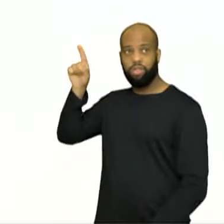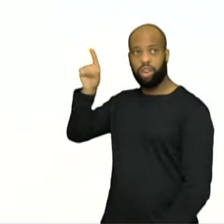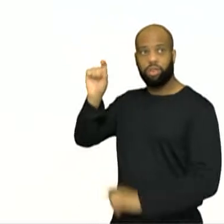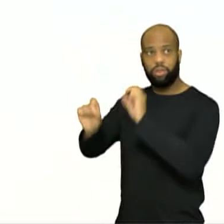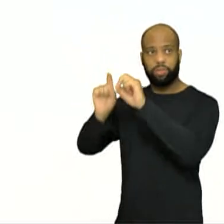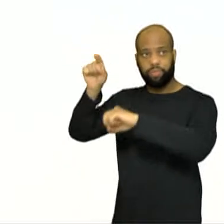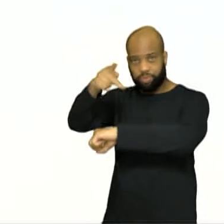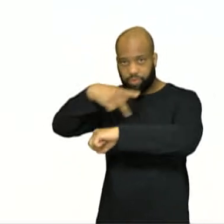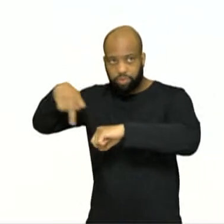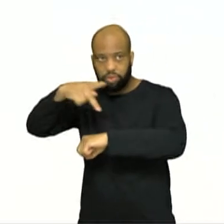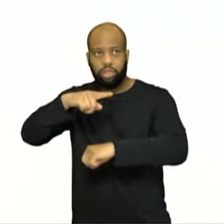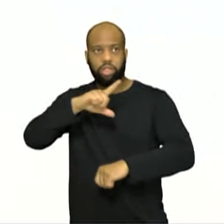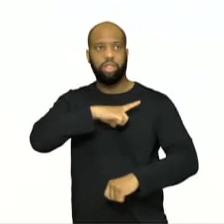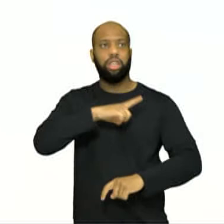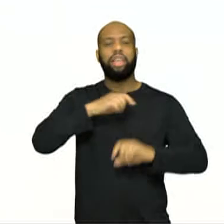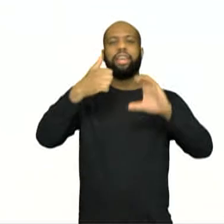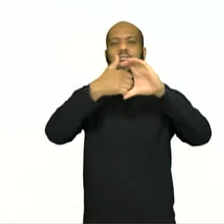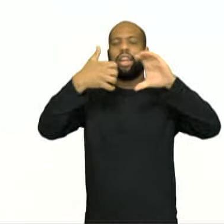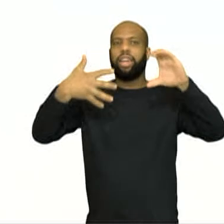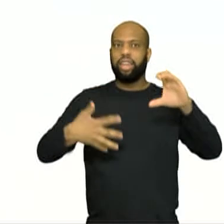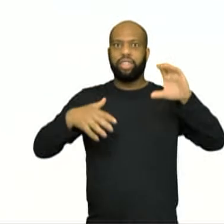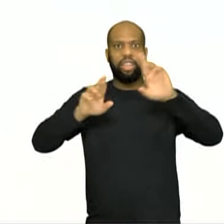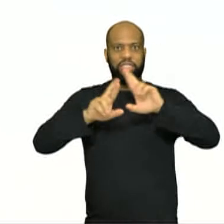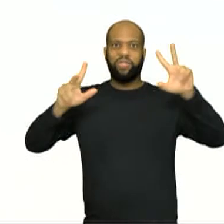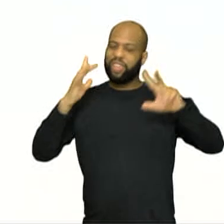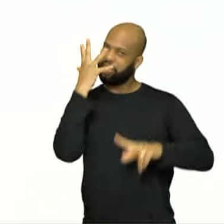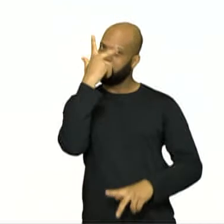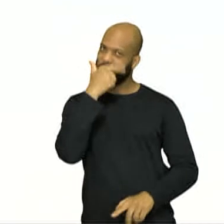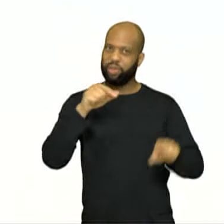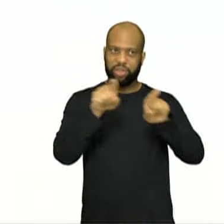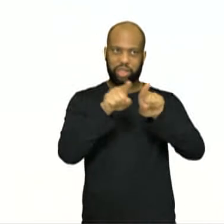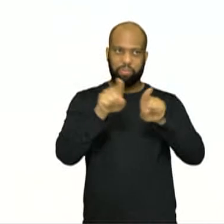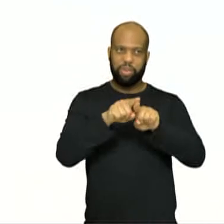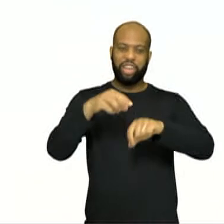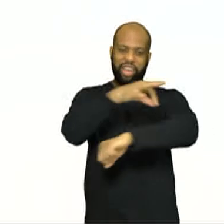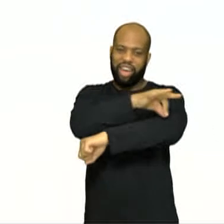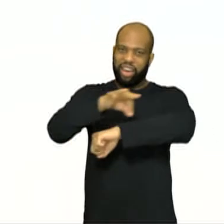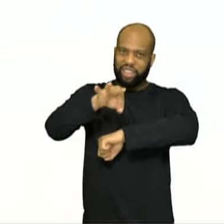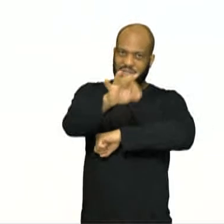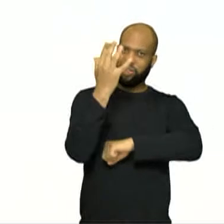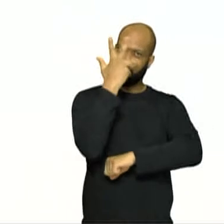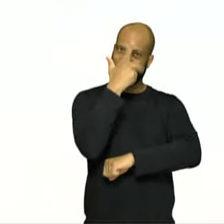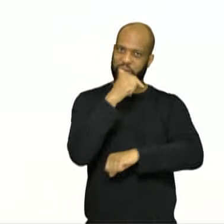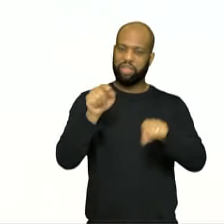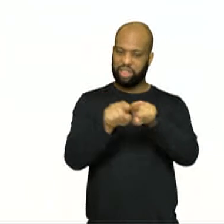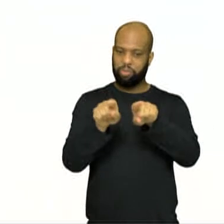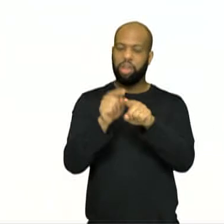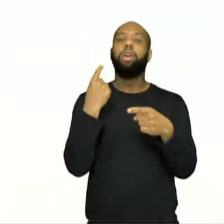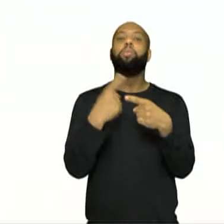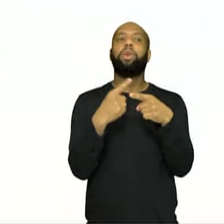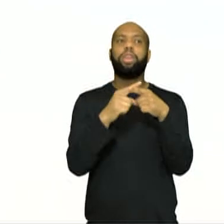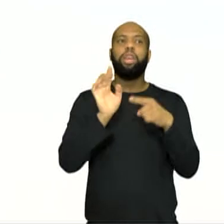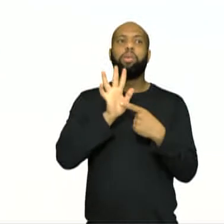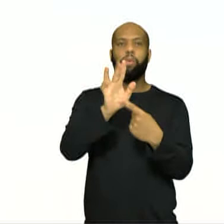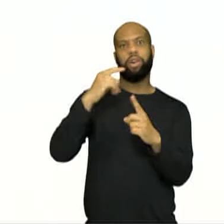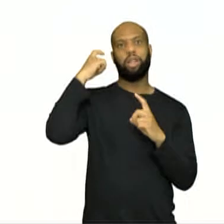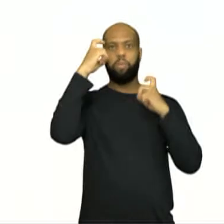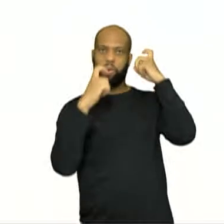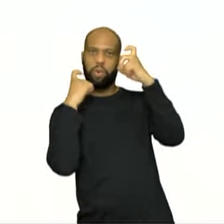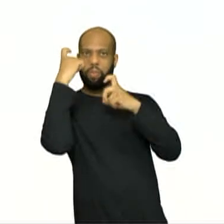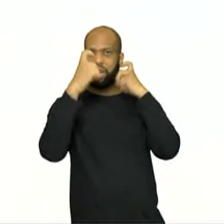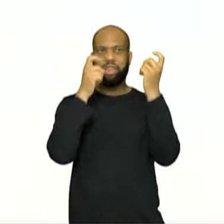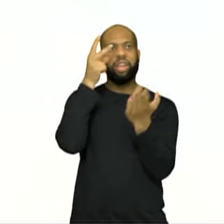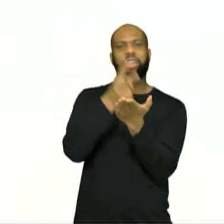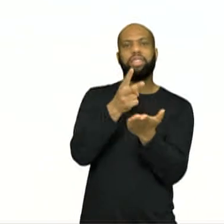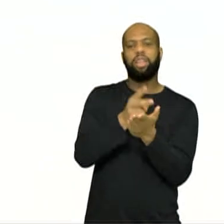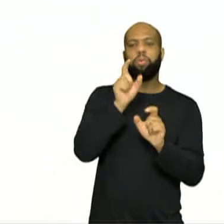que são países com umas características muito bonitas em termos arquitetônicos, porque mostram essa preocupação